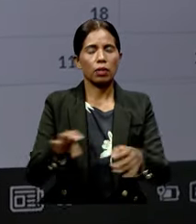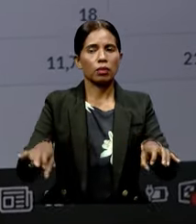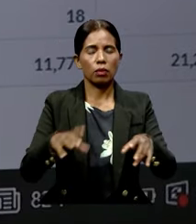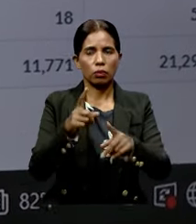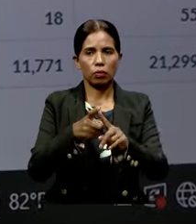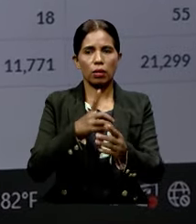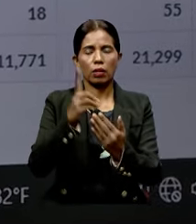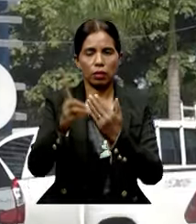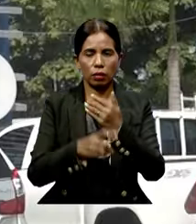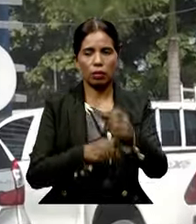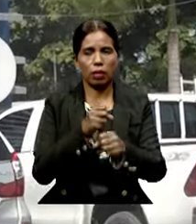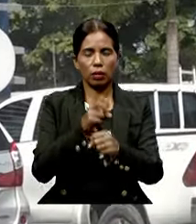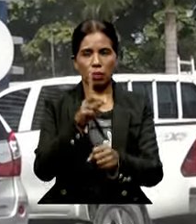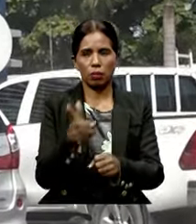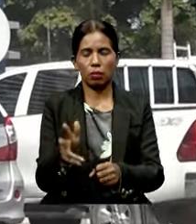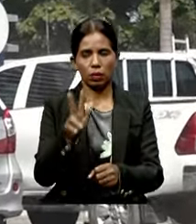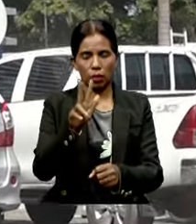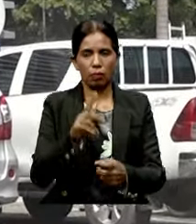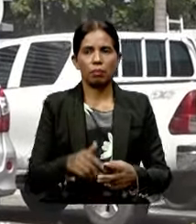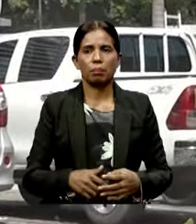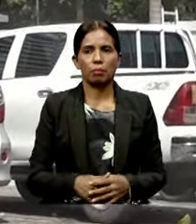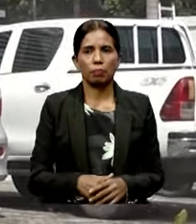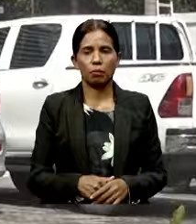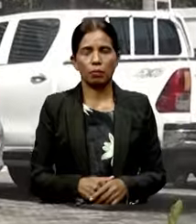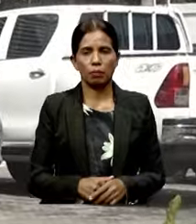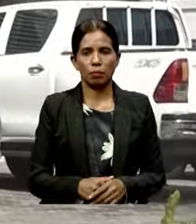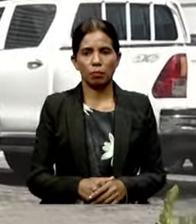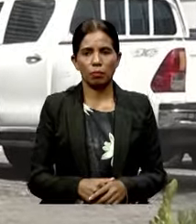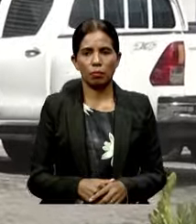tinan rihun rua runulu resintolu. Santina de Jesus, Marito da Costa, GMN.